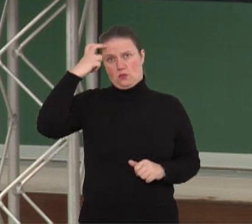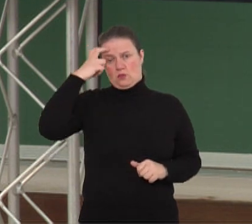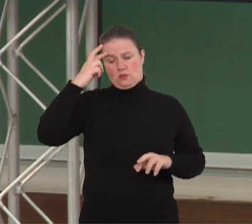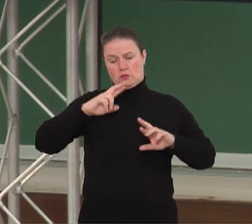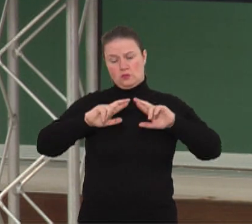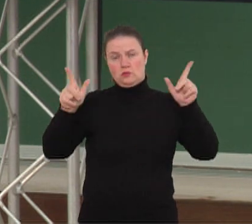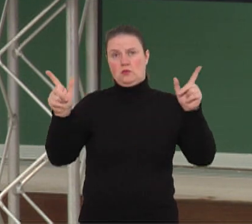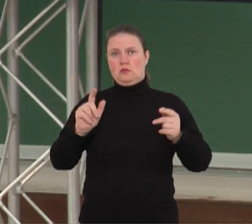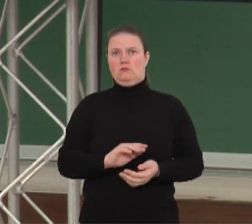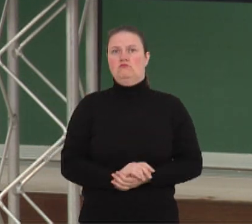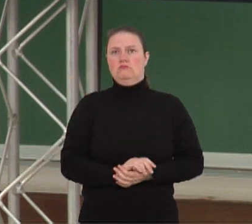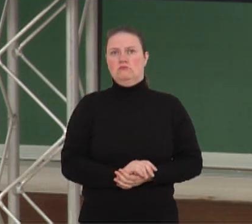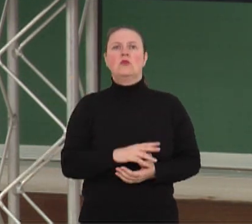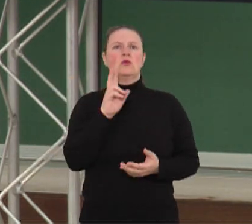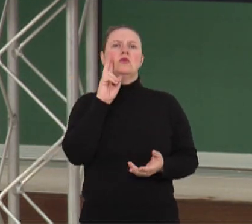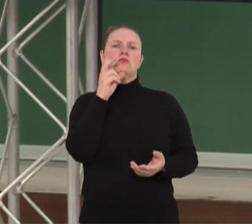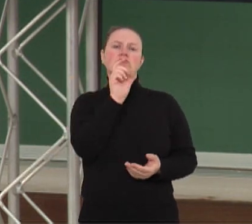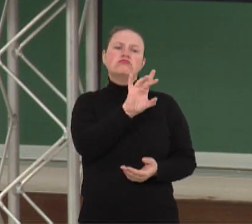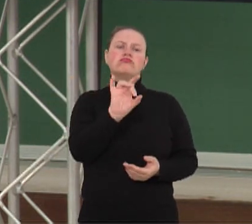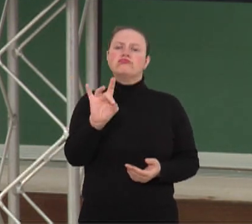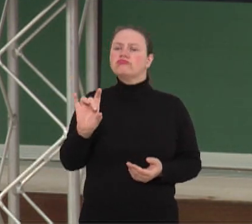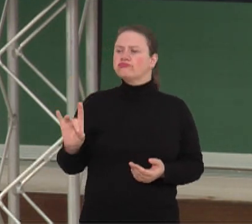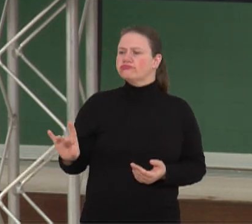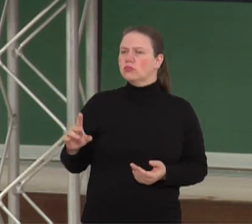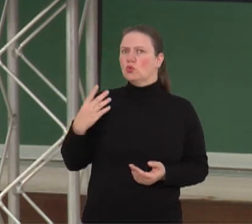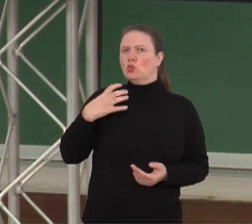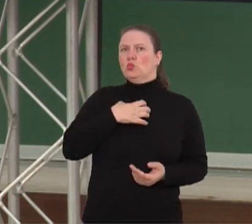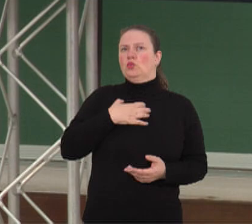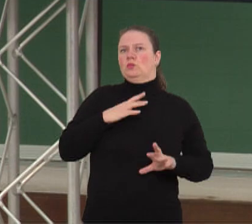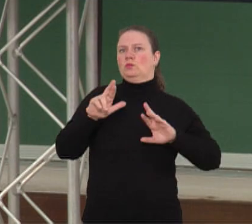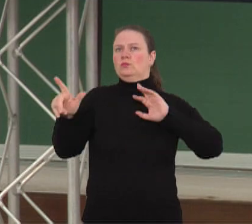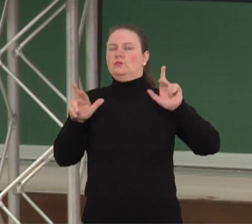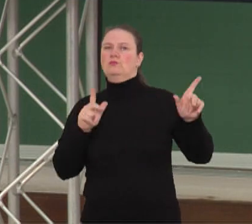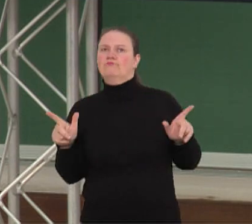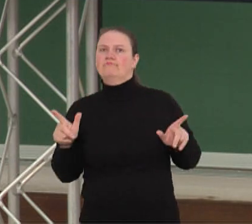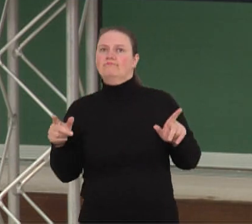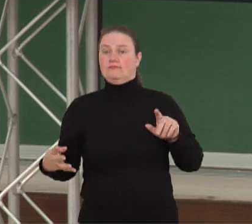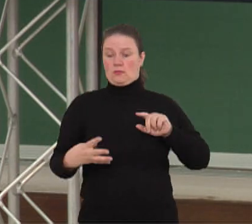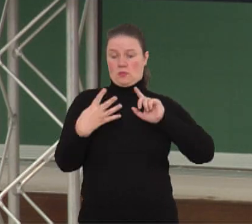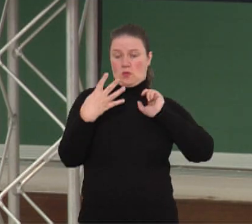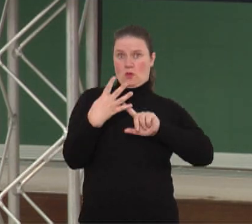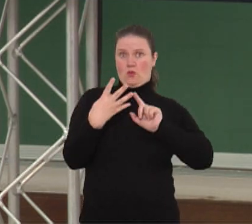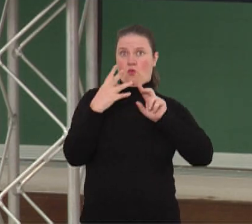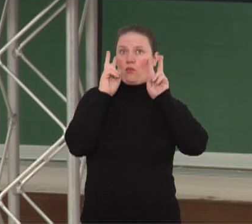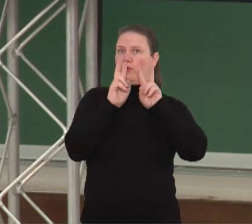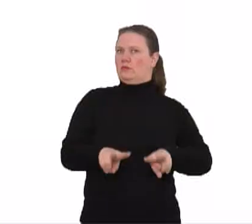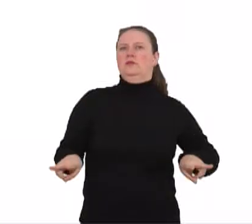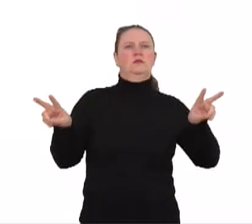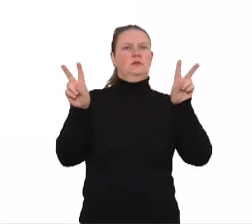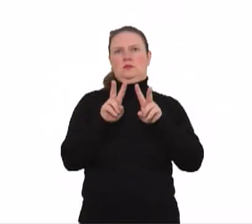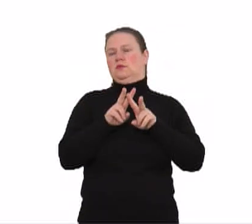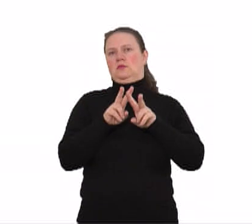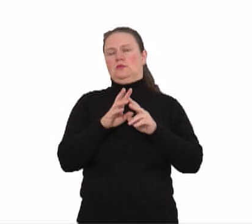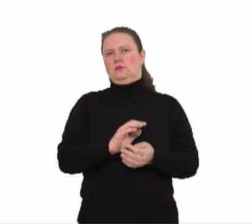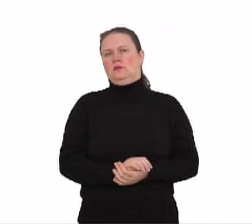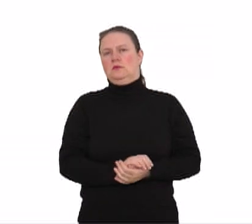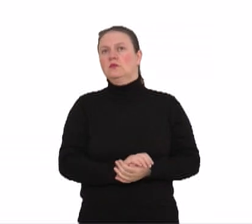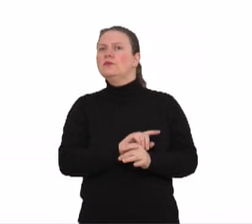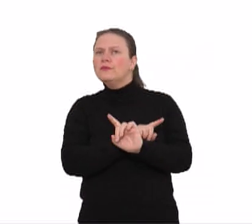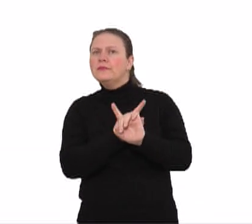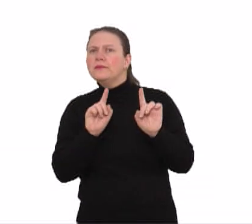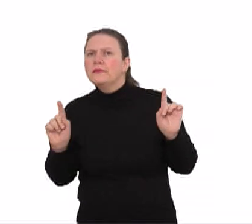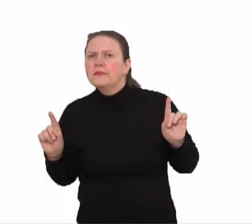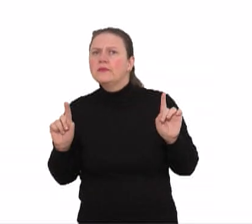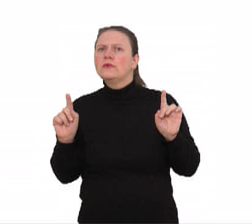para vocês, e vocês viram que cada uma enxergou de um jeito. E a nossa cultura trazendo uma 4ª visão. Ou seja, não. Cada uma